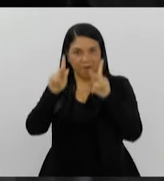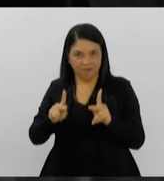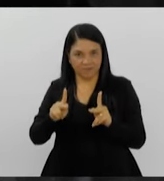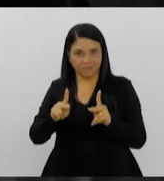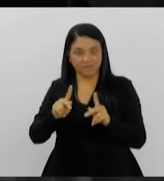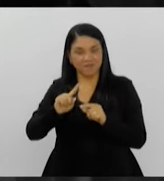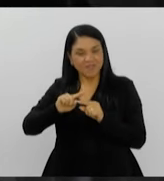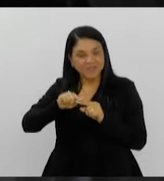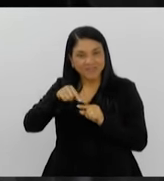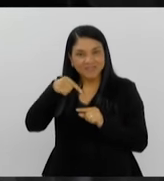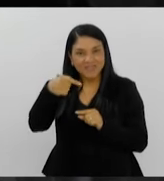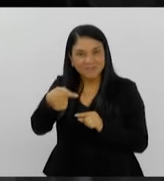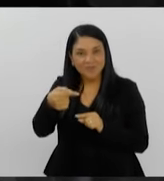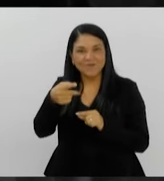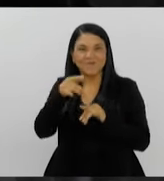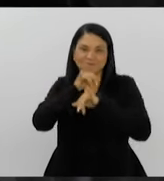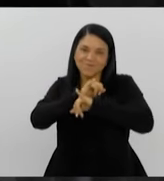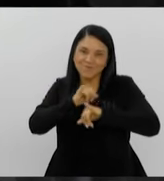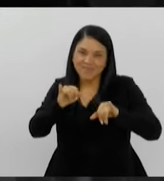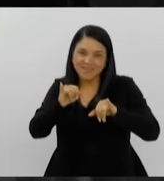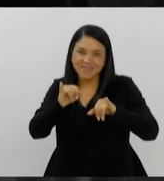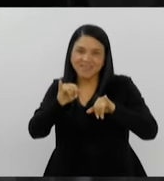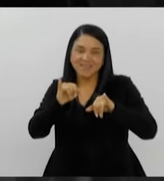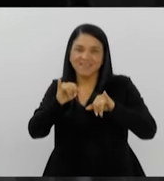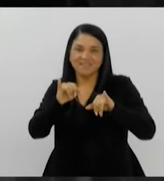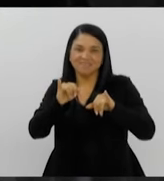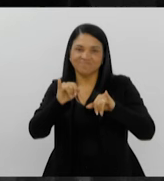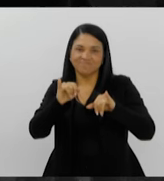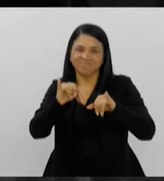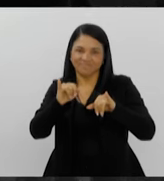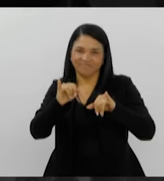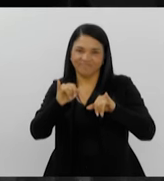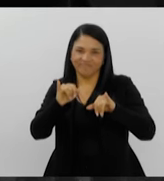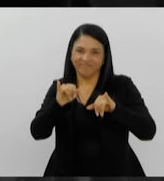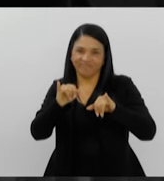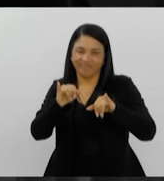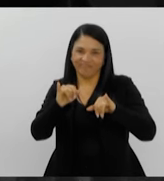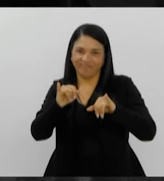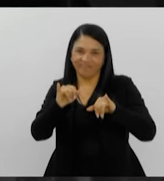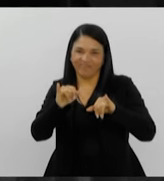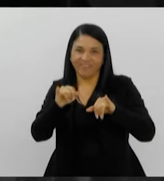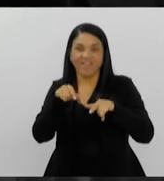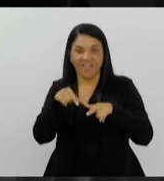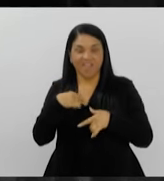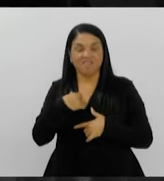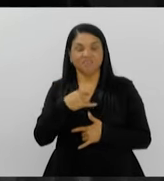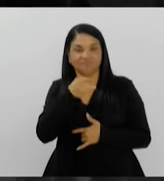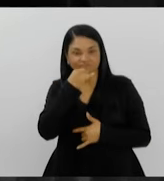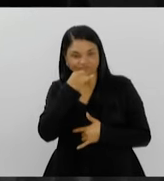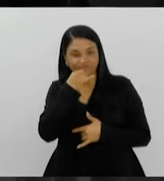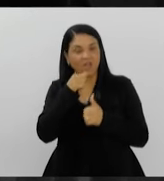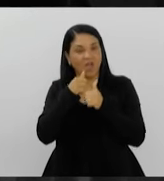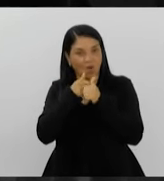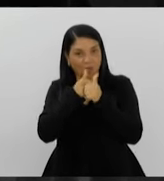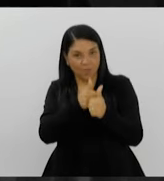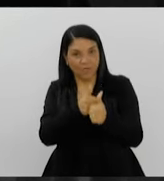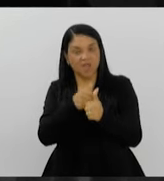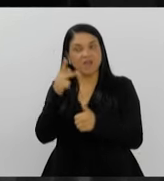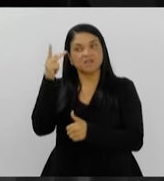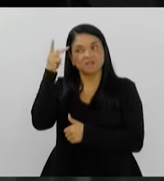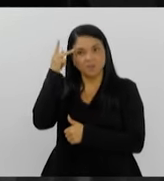depois sustentar a narrativa imunda que eu infelizmente tenho acompanhado acompanhei de São